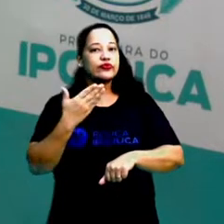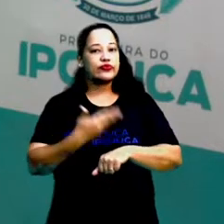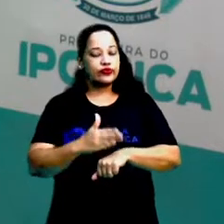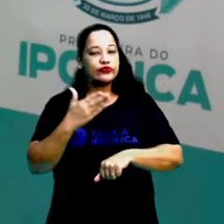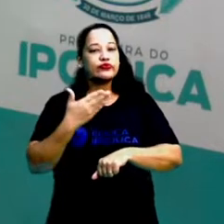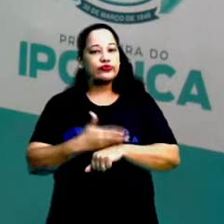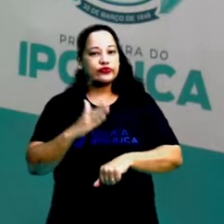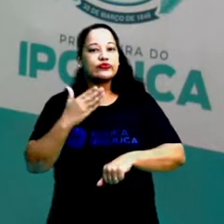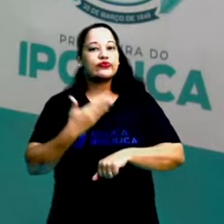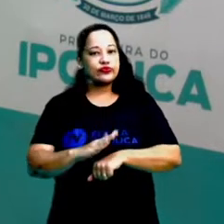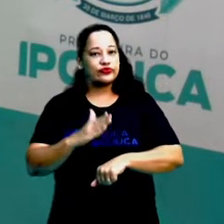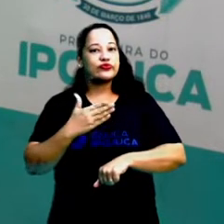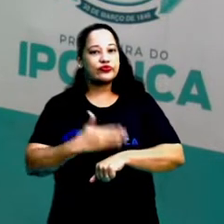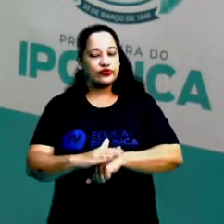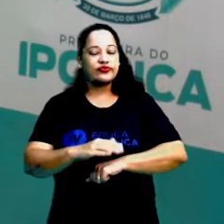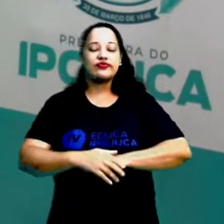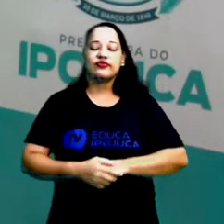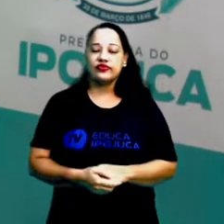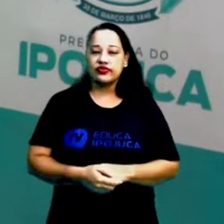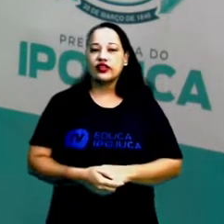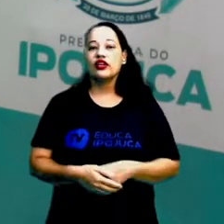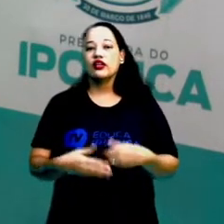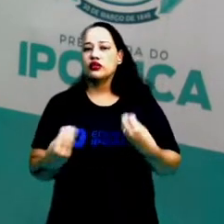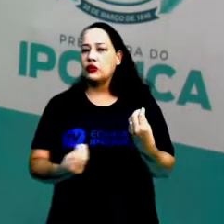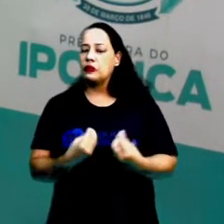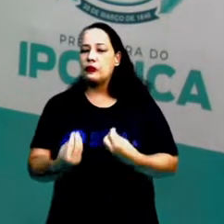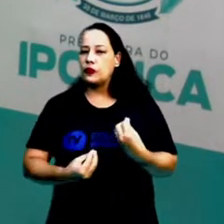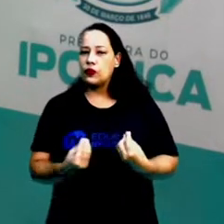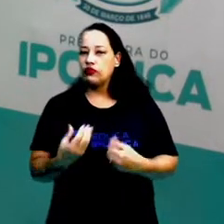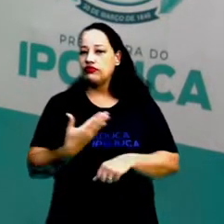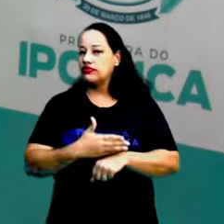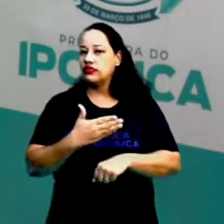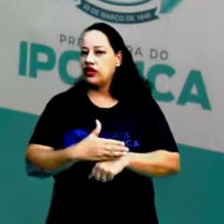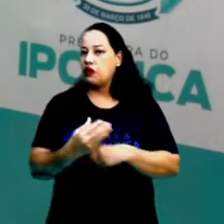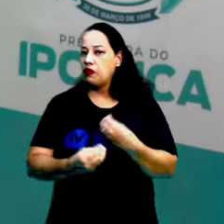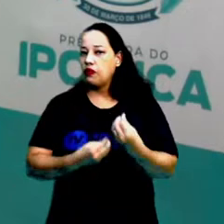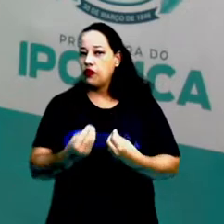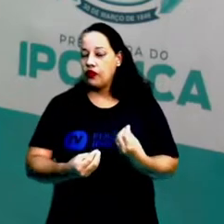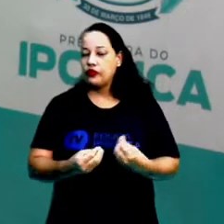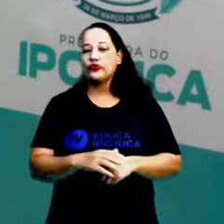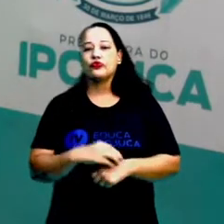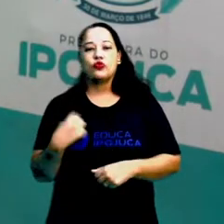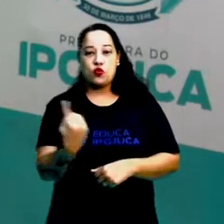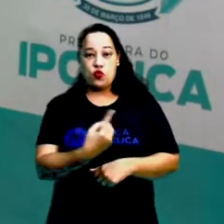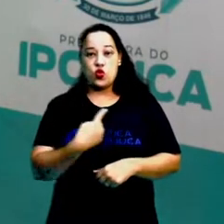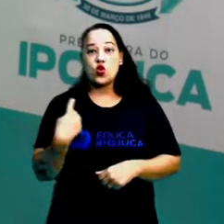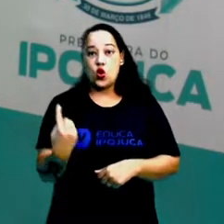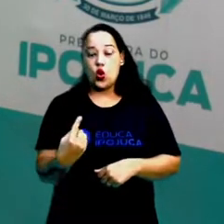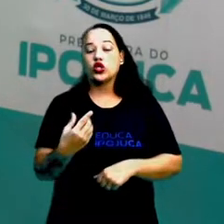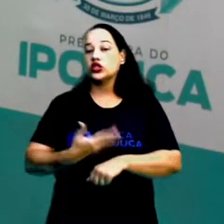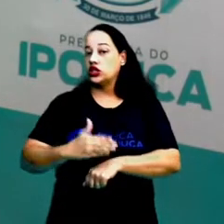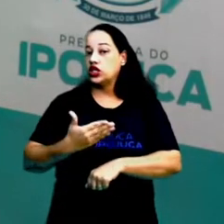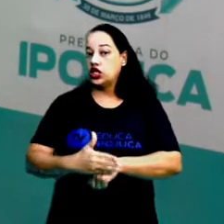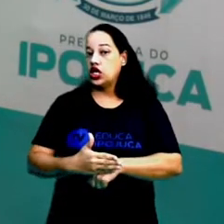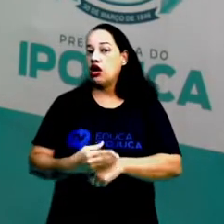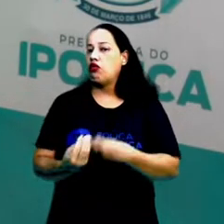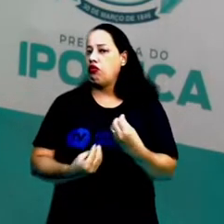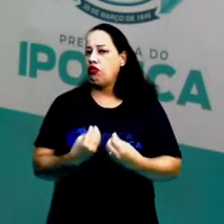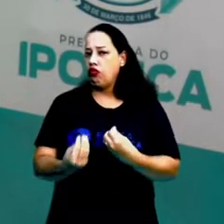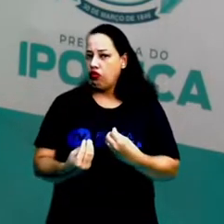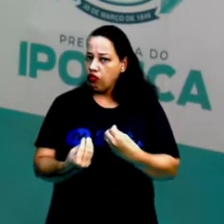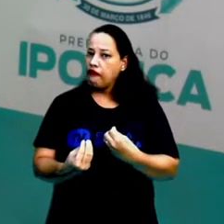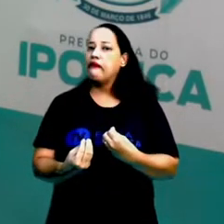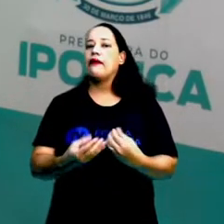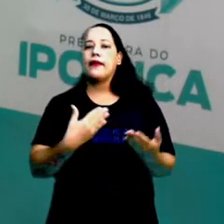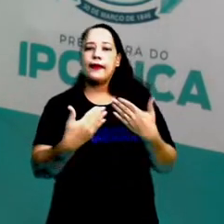Praticar. Practice, ok? Então, como que nós vamos praticar? Nós, geralmente, praticamos conversando com